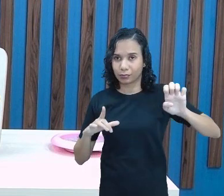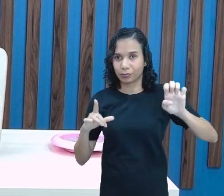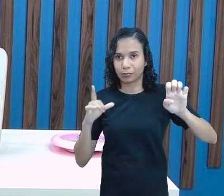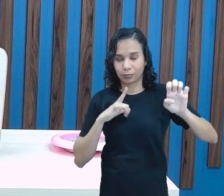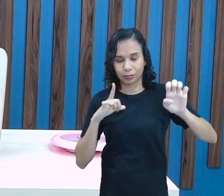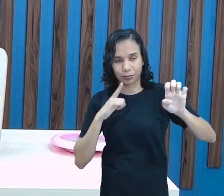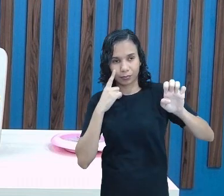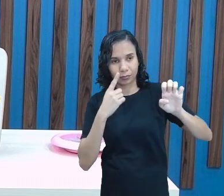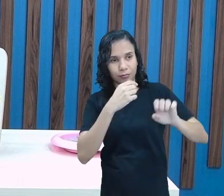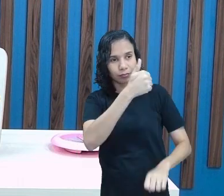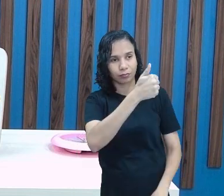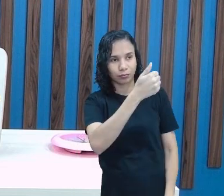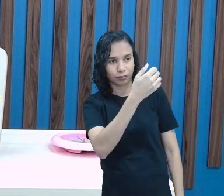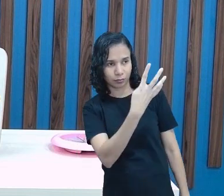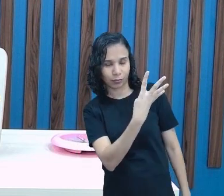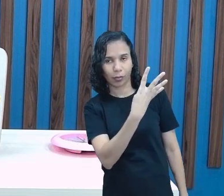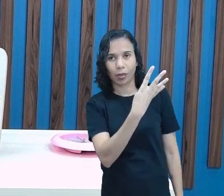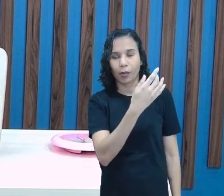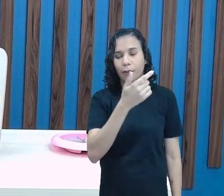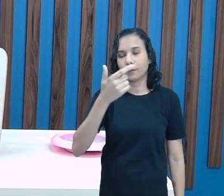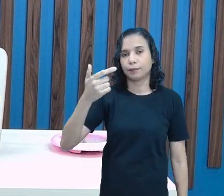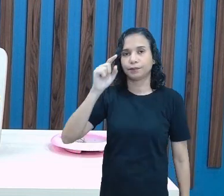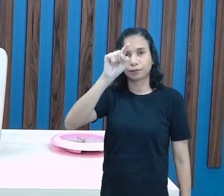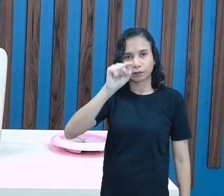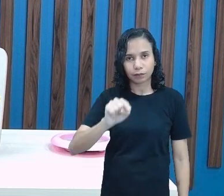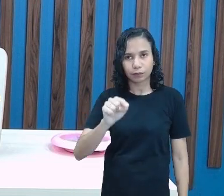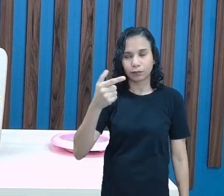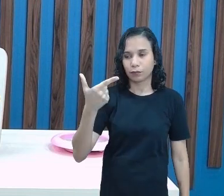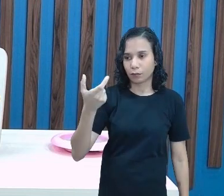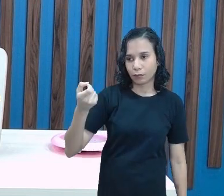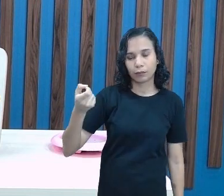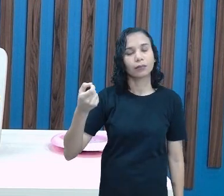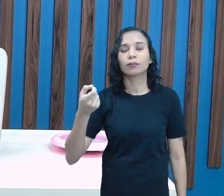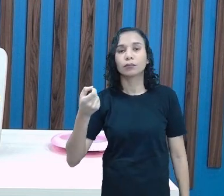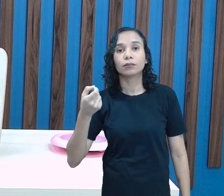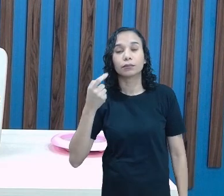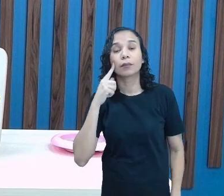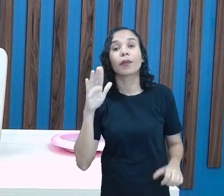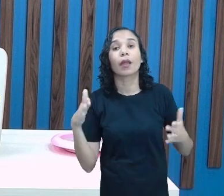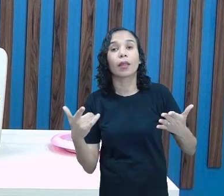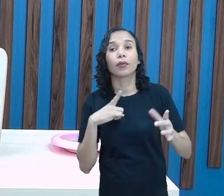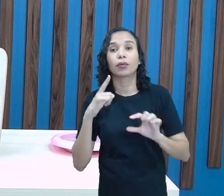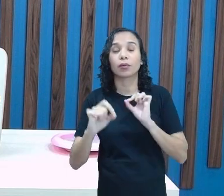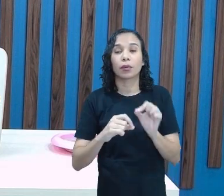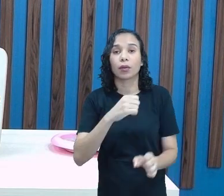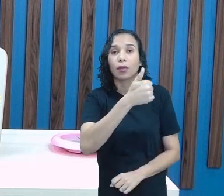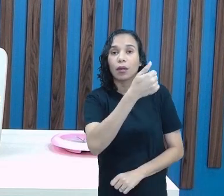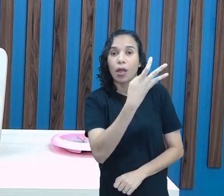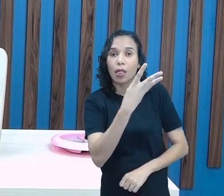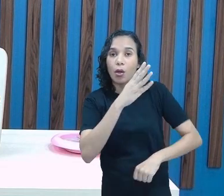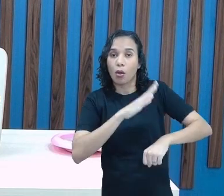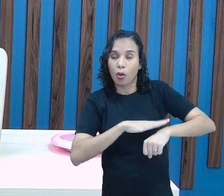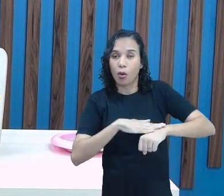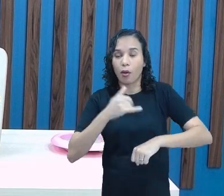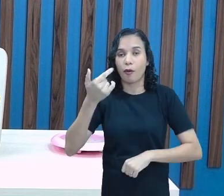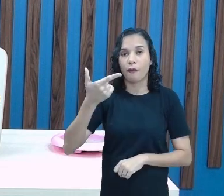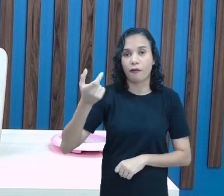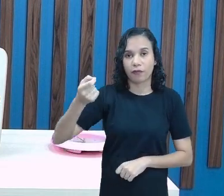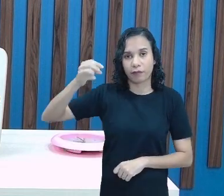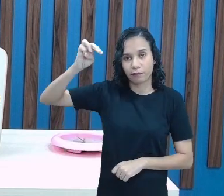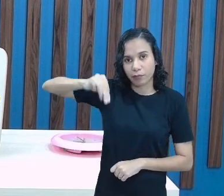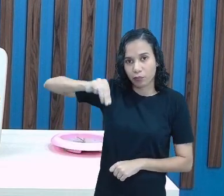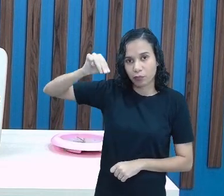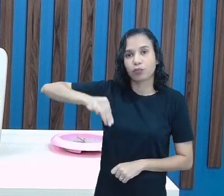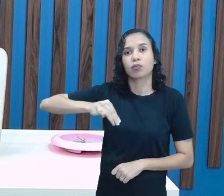esquerdo 14, do lado direito 20. Então, eu tenho 14 horas e 20